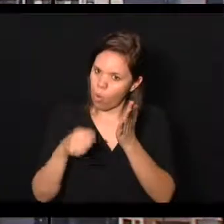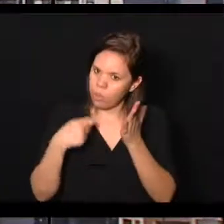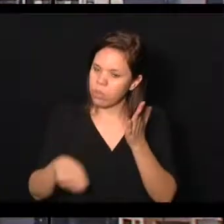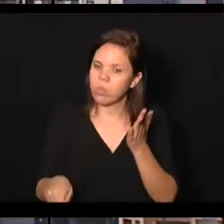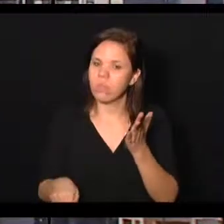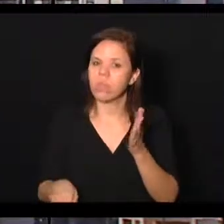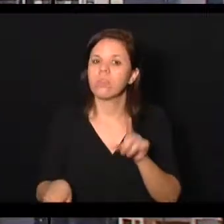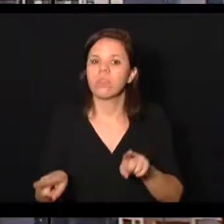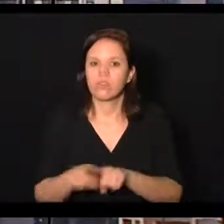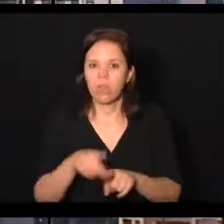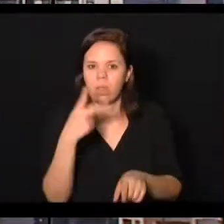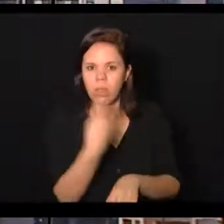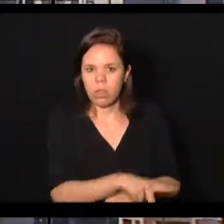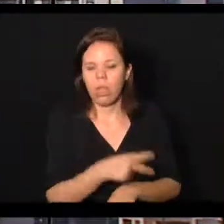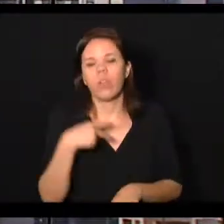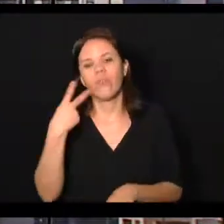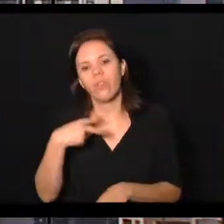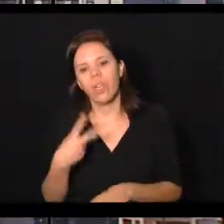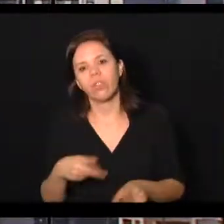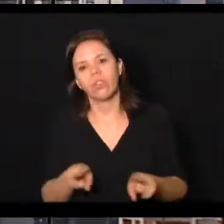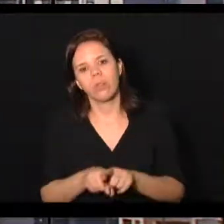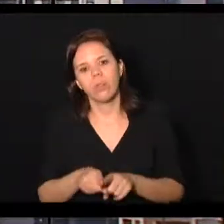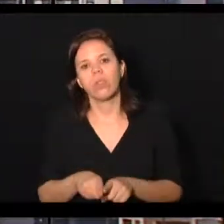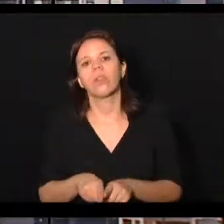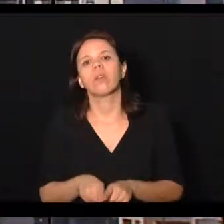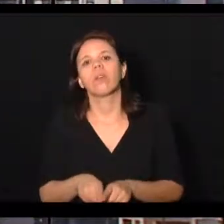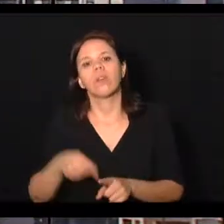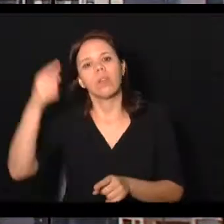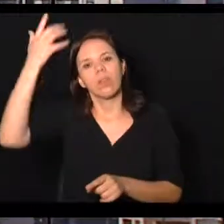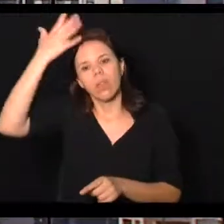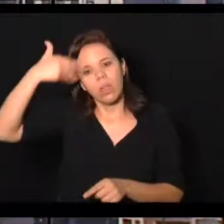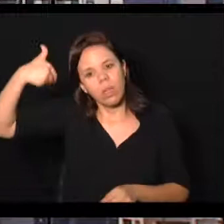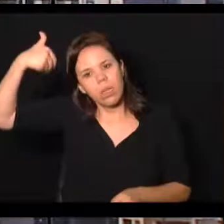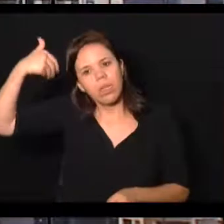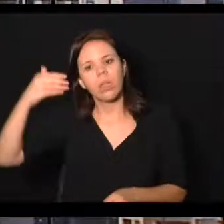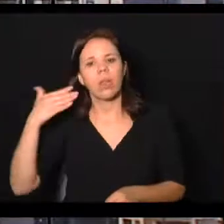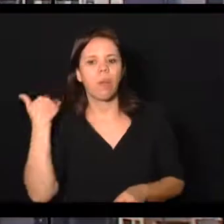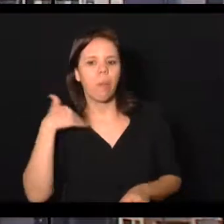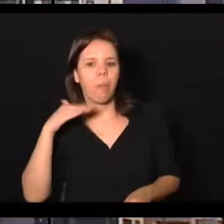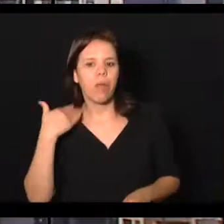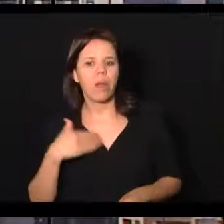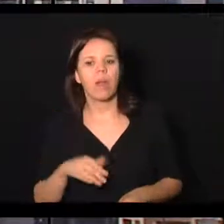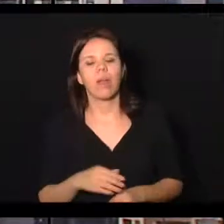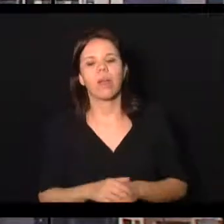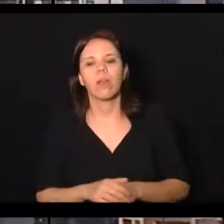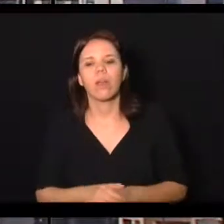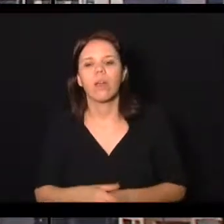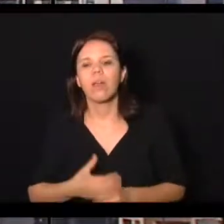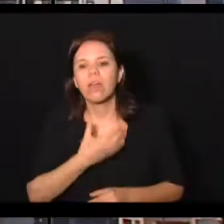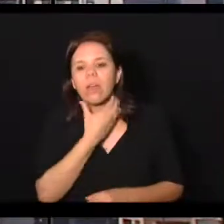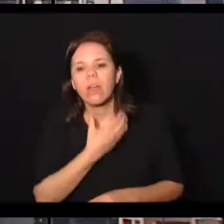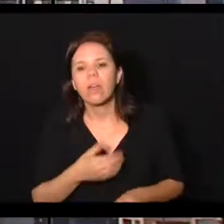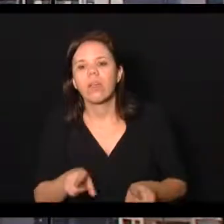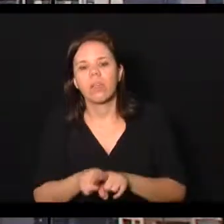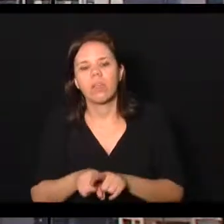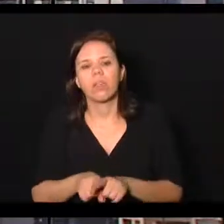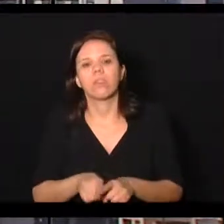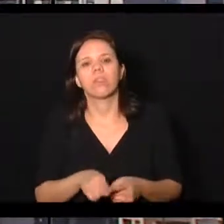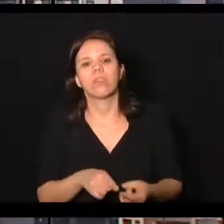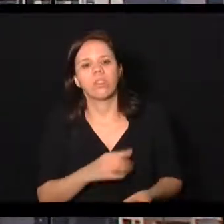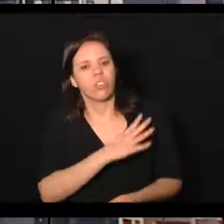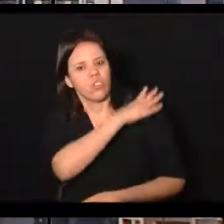Além da dele, dos parlamentares Pedro Tourinho, Mariana Conte, Carlão do PT, Tenente